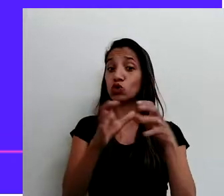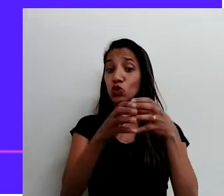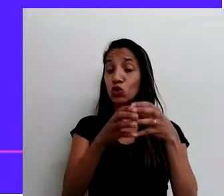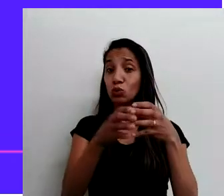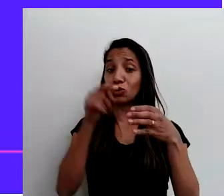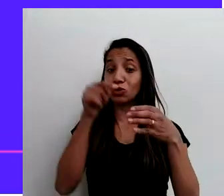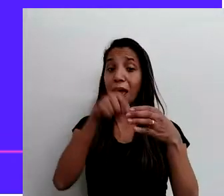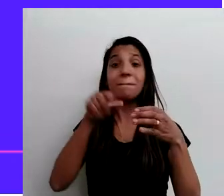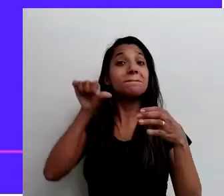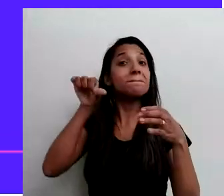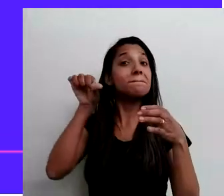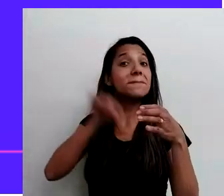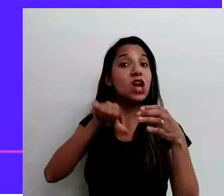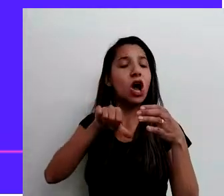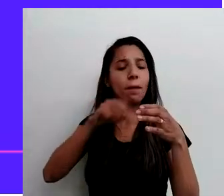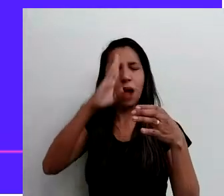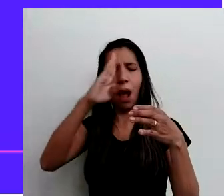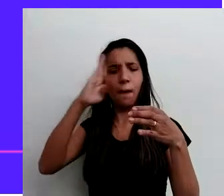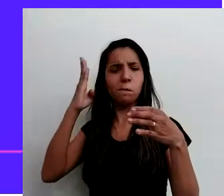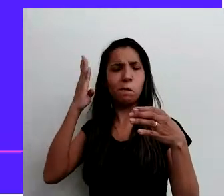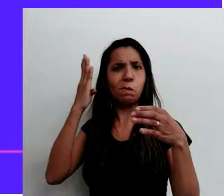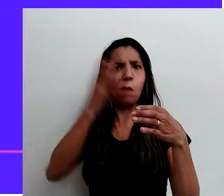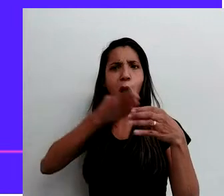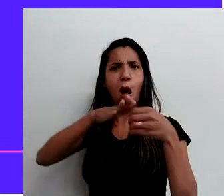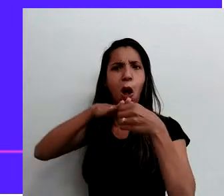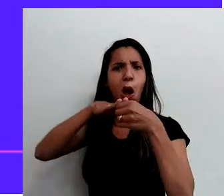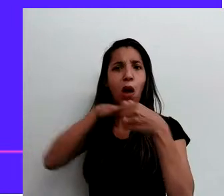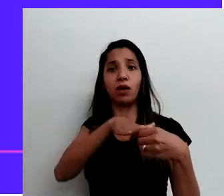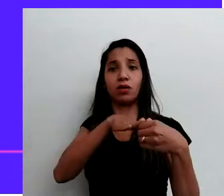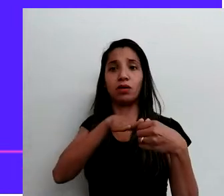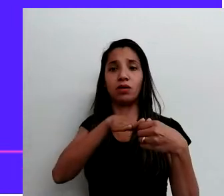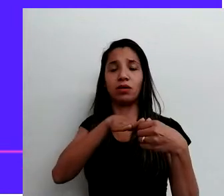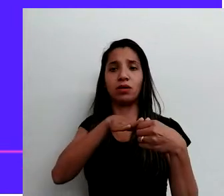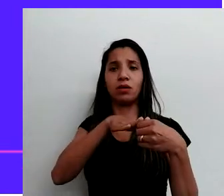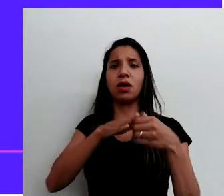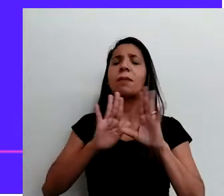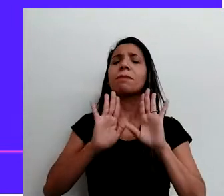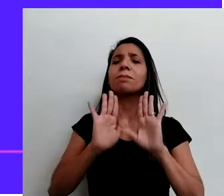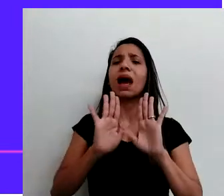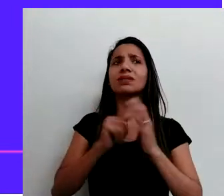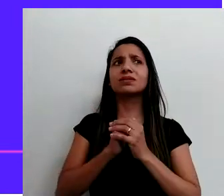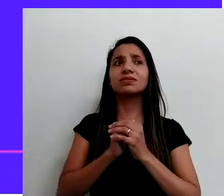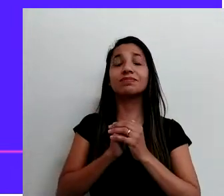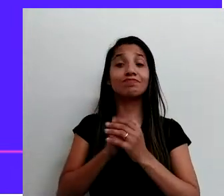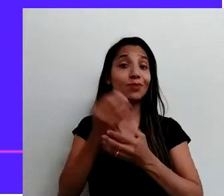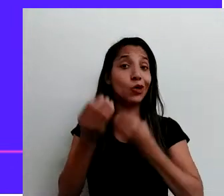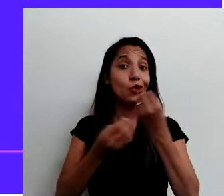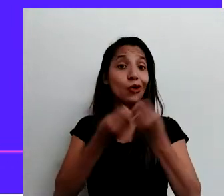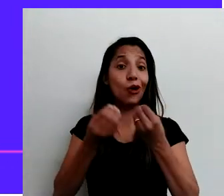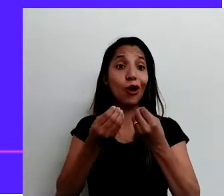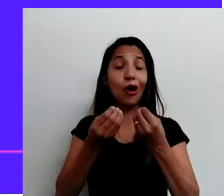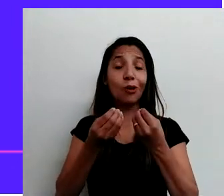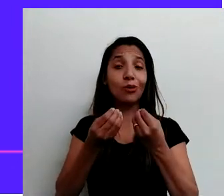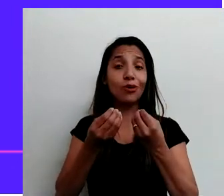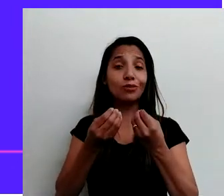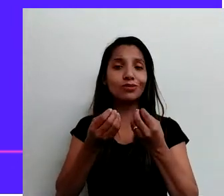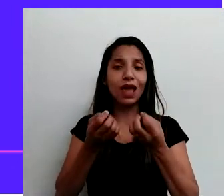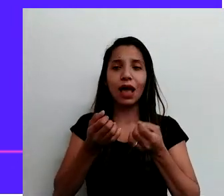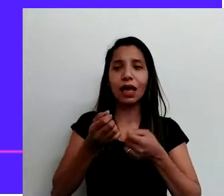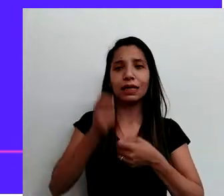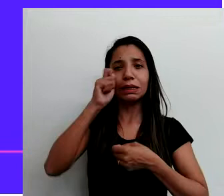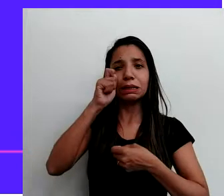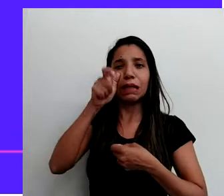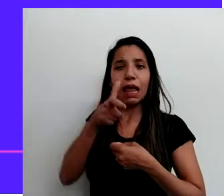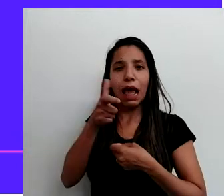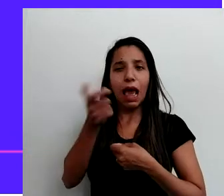gente vai dialogar com essas pessoas que não concordam? Como é que a gente vai propor essa cobertura? Então, eu diria que a cobertura do Gênero e Número, antes de pensar em formatos, que a